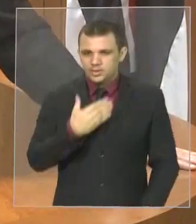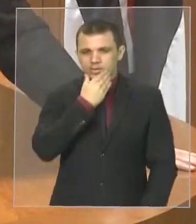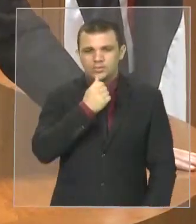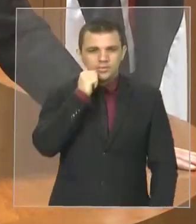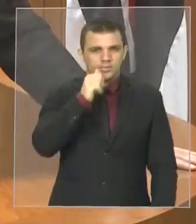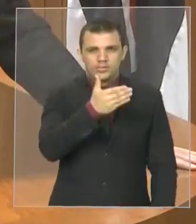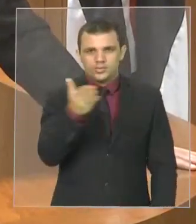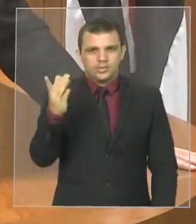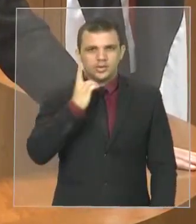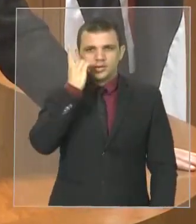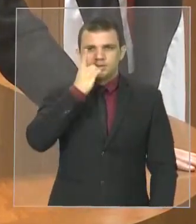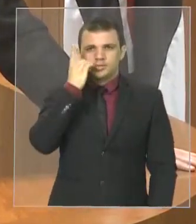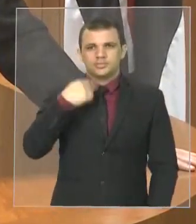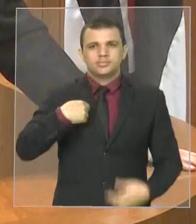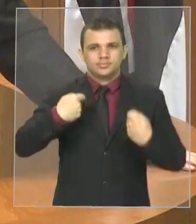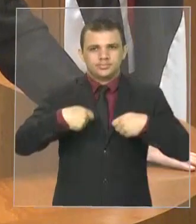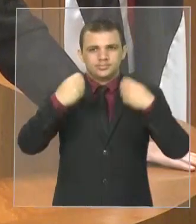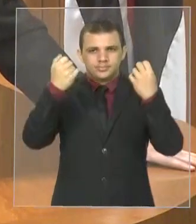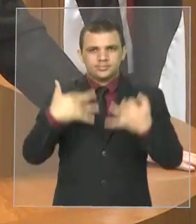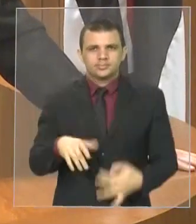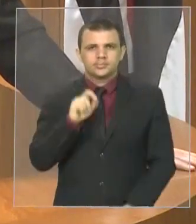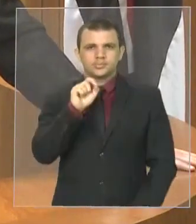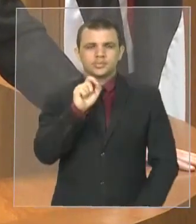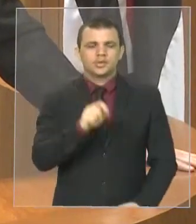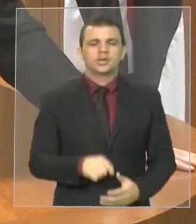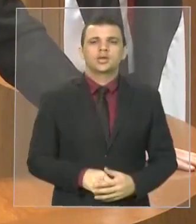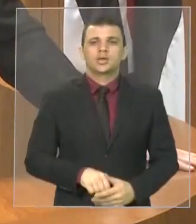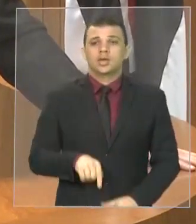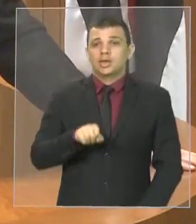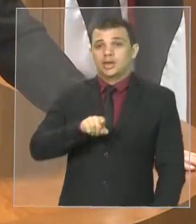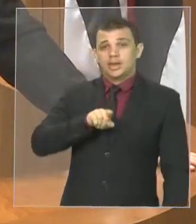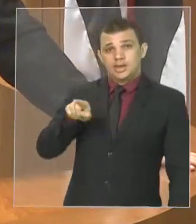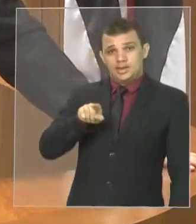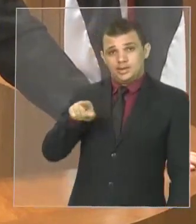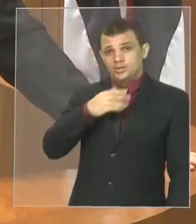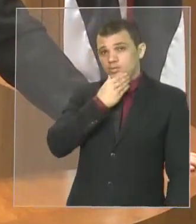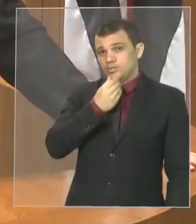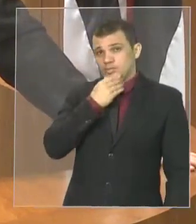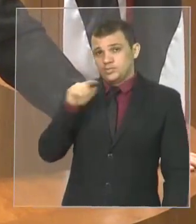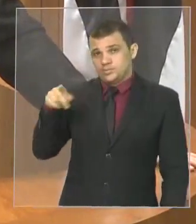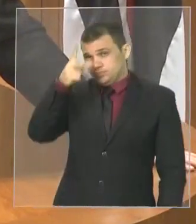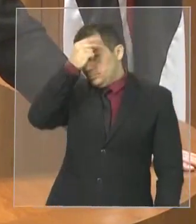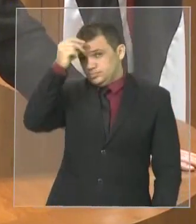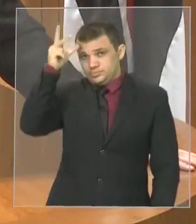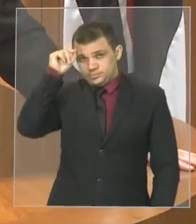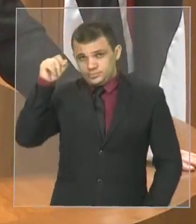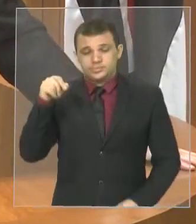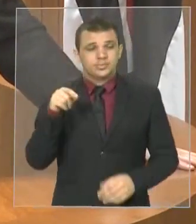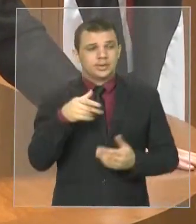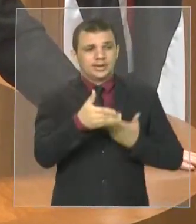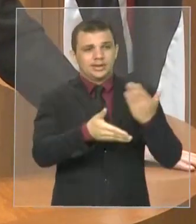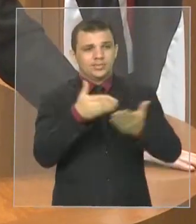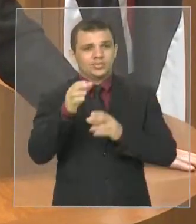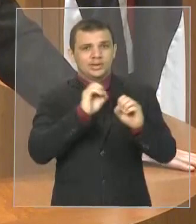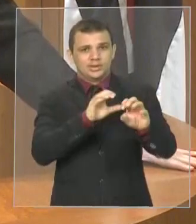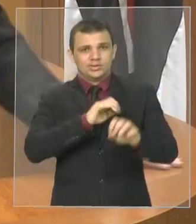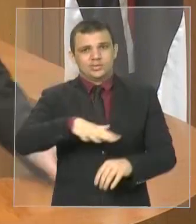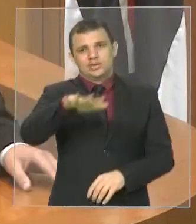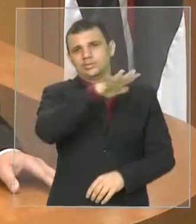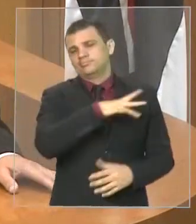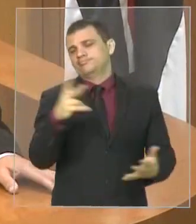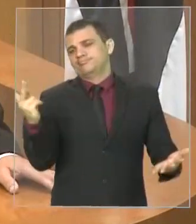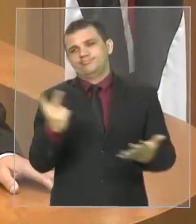deputados, é que não é justo o tratamento que o prefeito de São Luís vem dando à educação. Não é